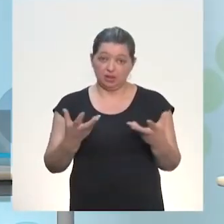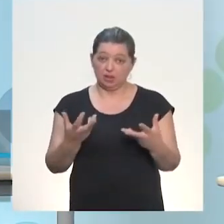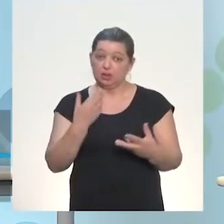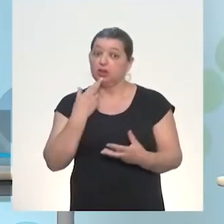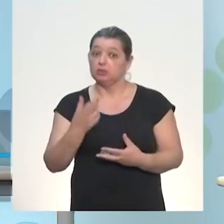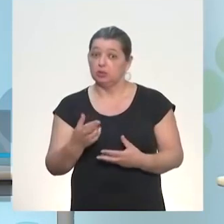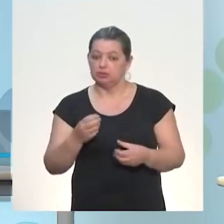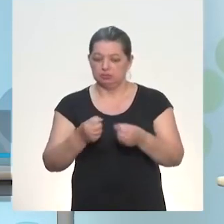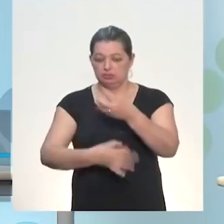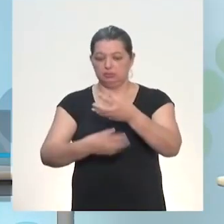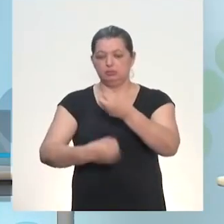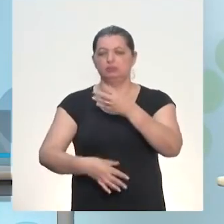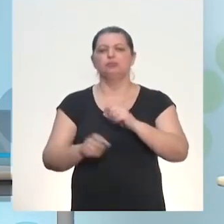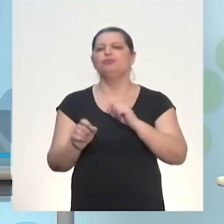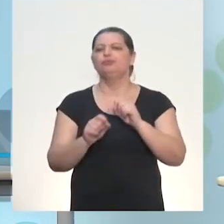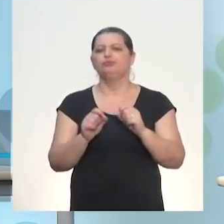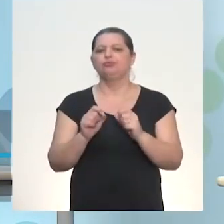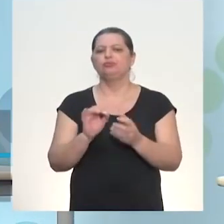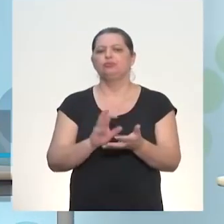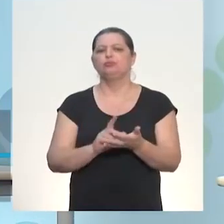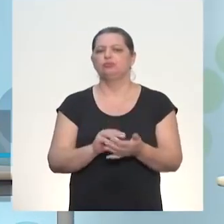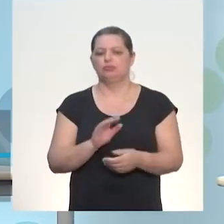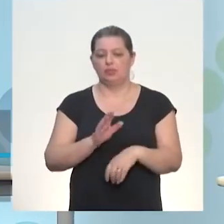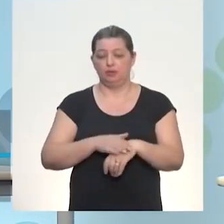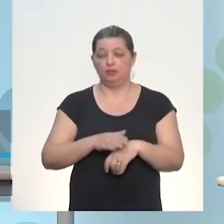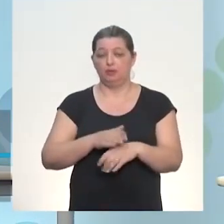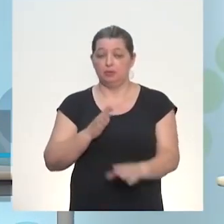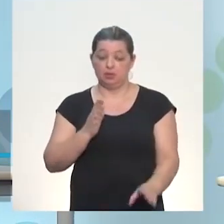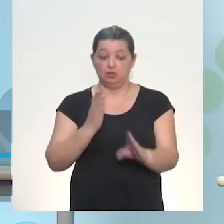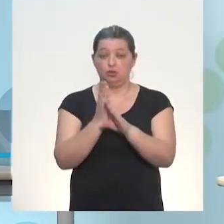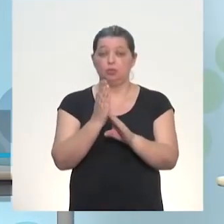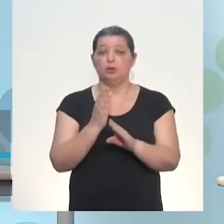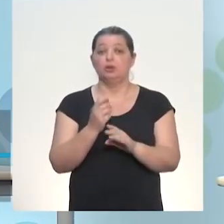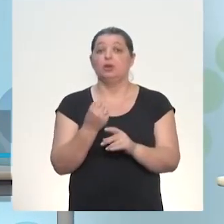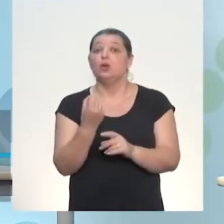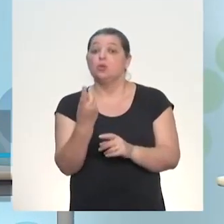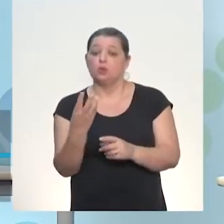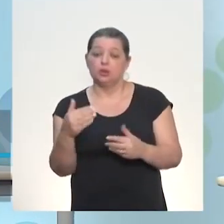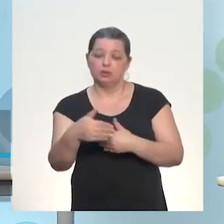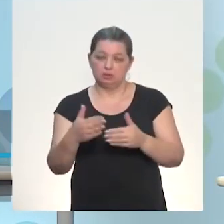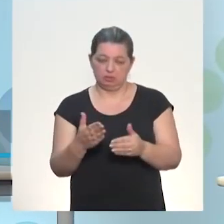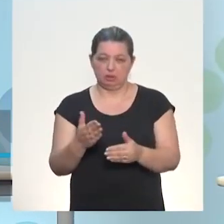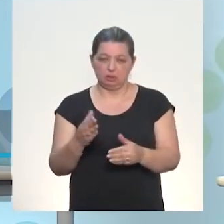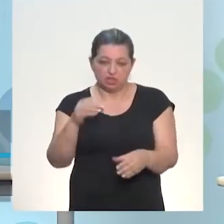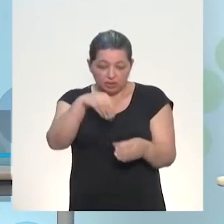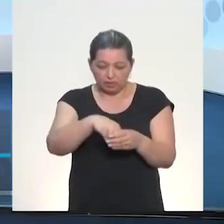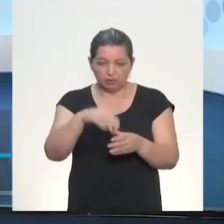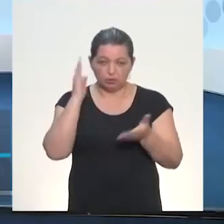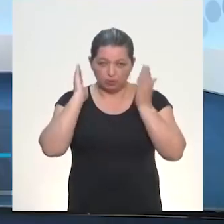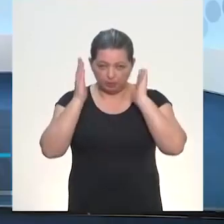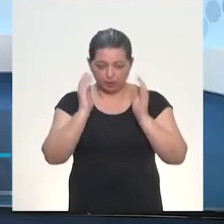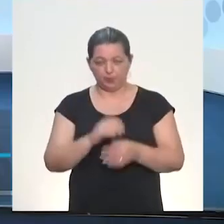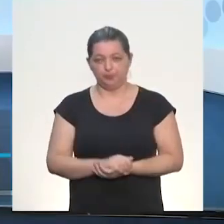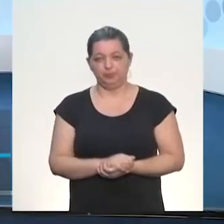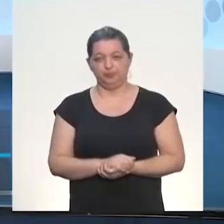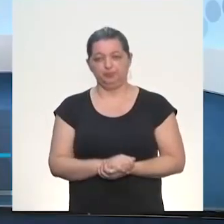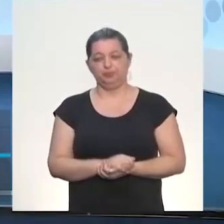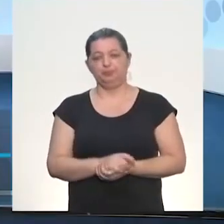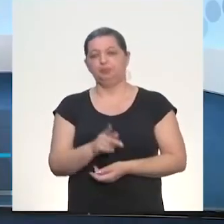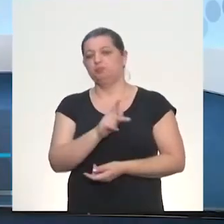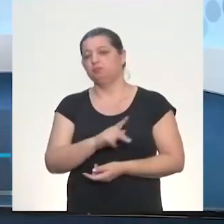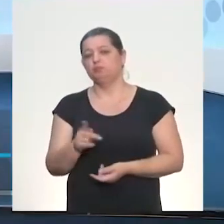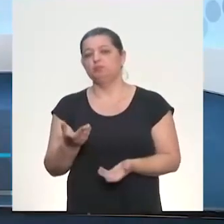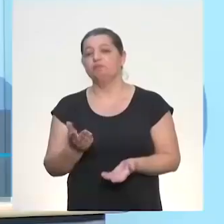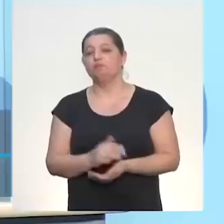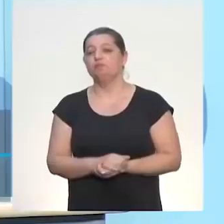lá no chat e eu quero saber que conta você fez para descobrir quantas caixas cabem dentro do caminhão. Professora Inês, e aí? Professora